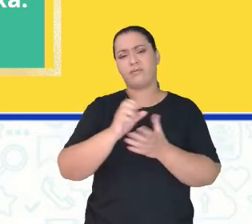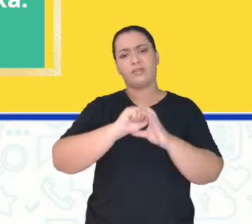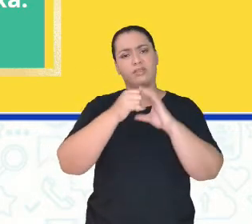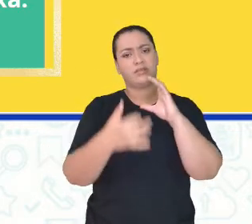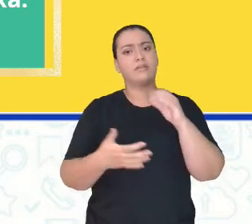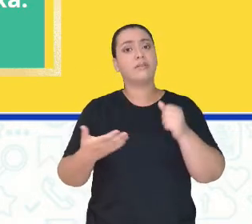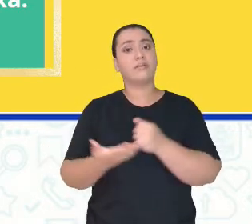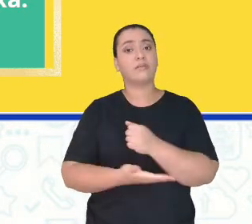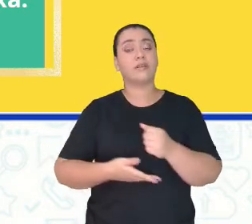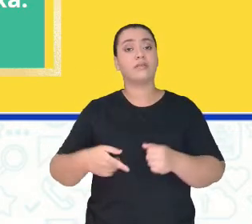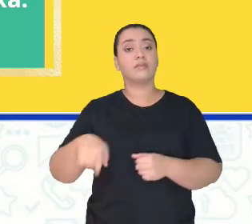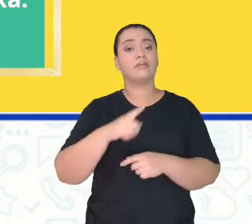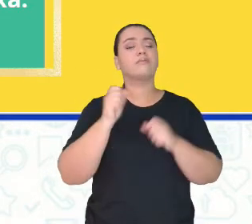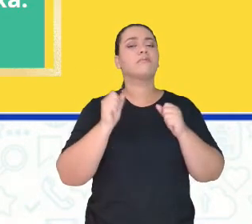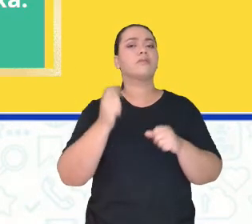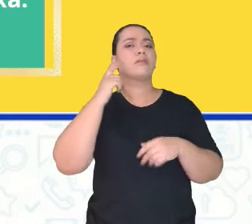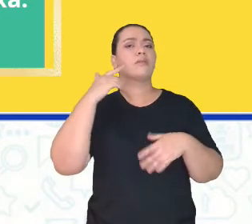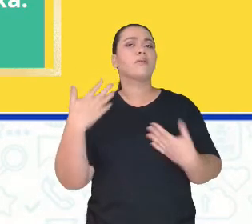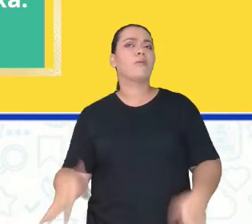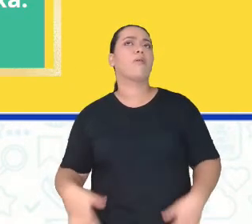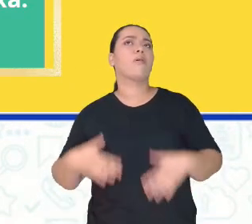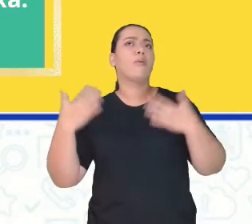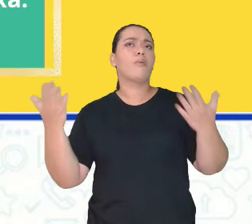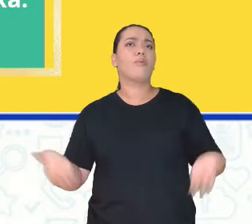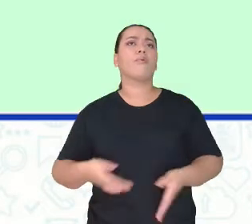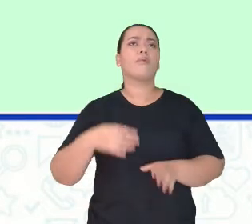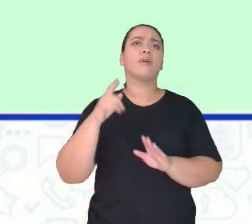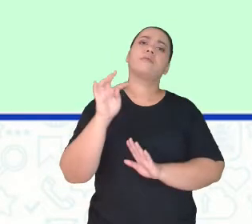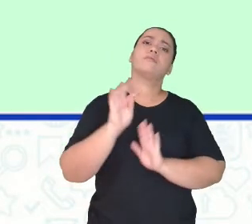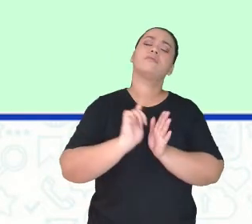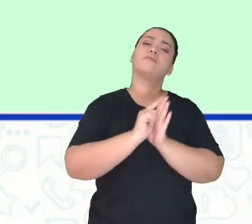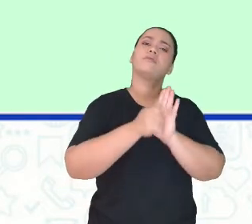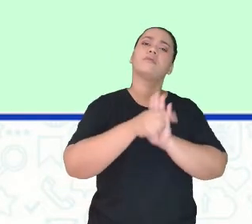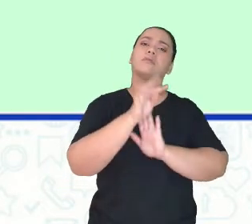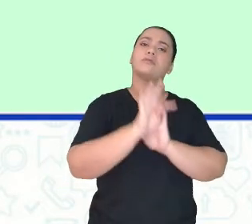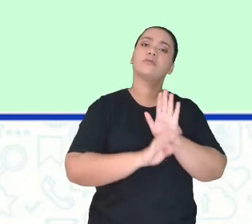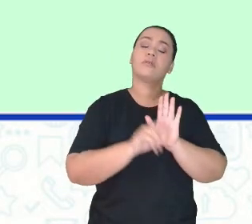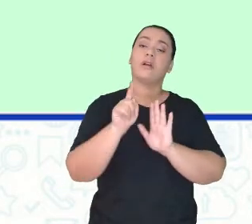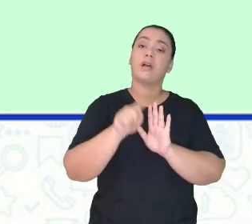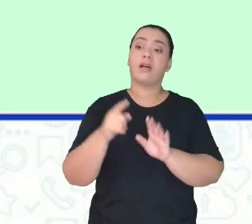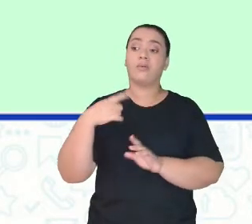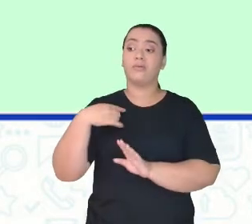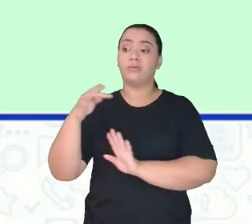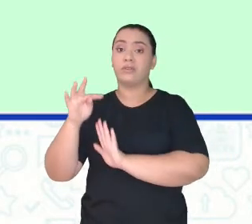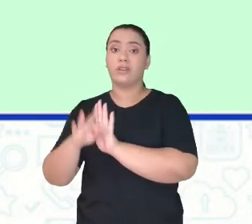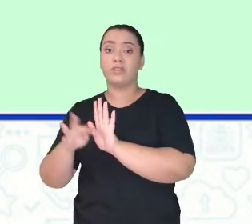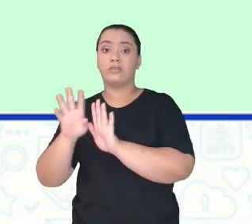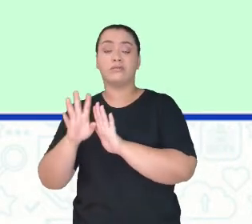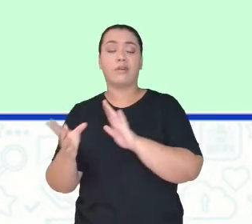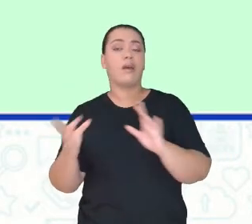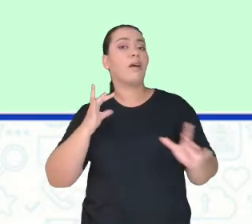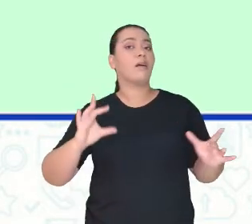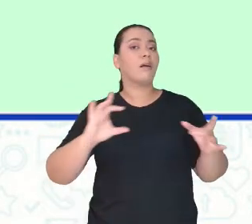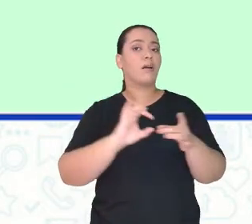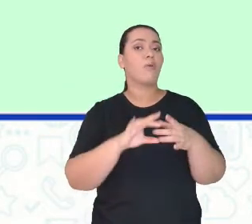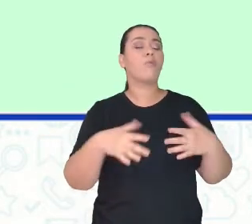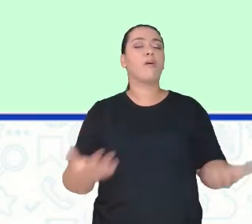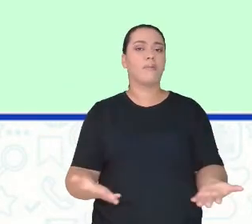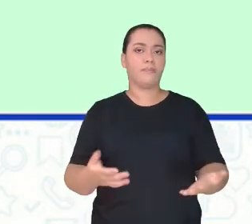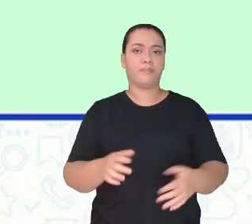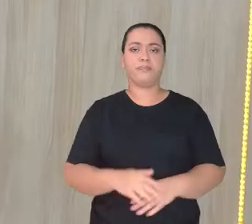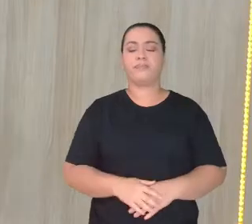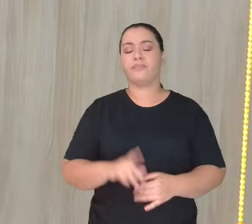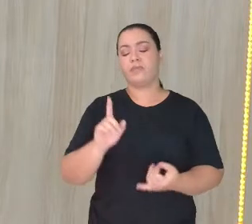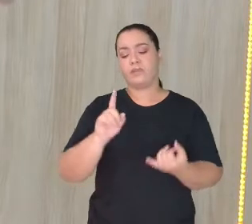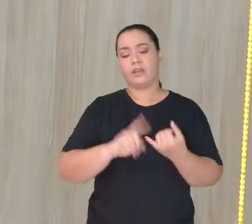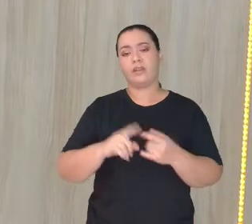com que possamos saber em qual gênero textual o texto se encaixa. Algumas dessas características são o